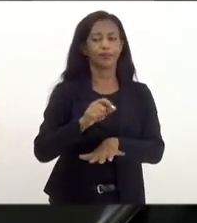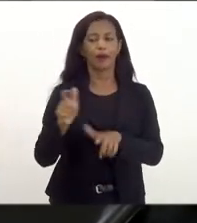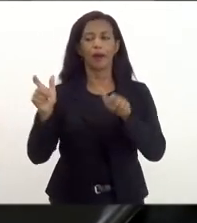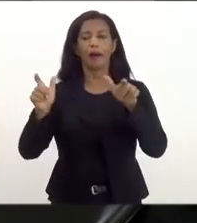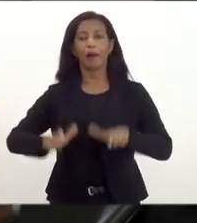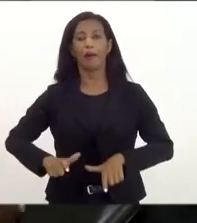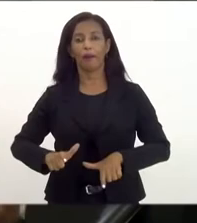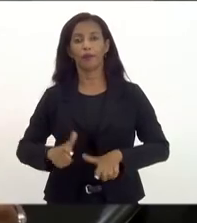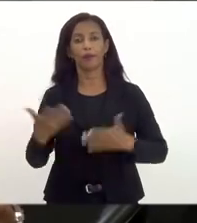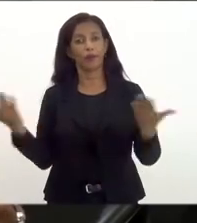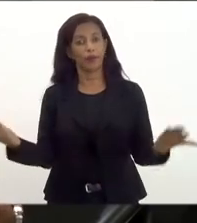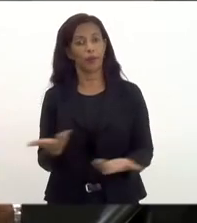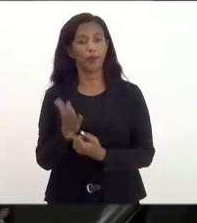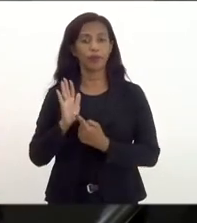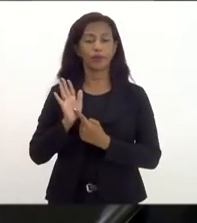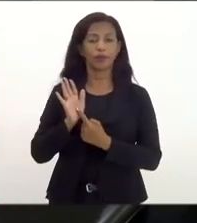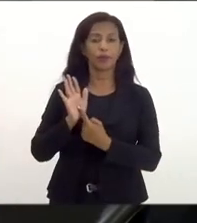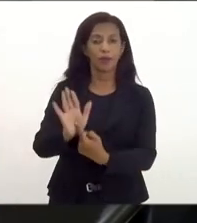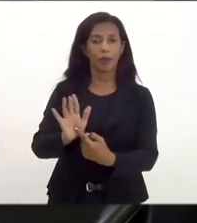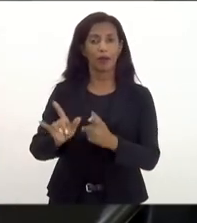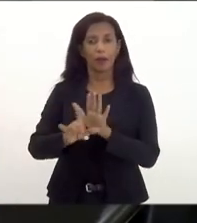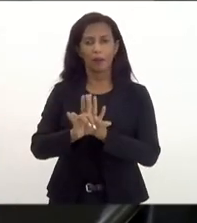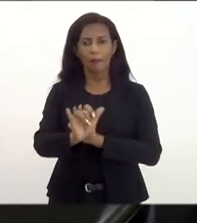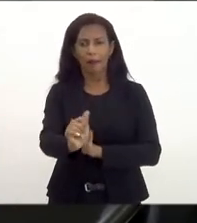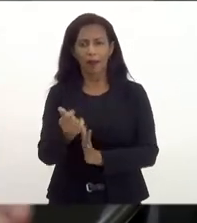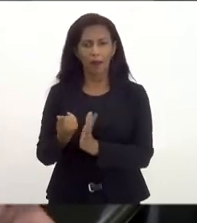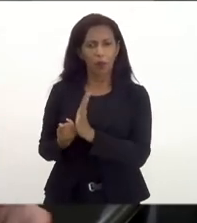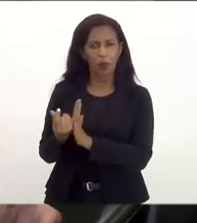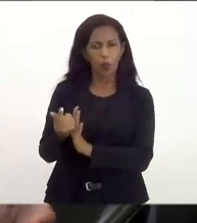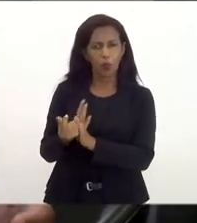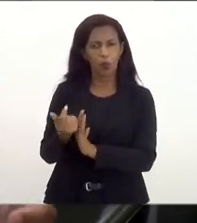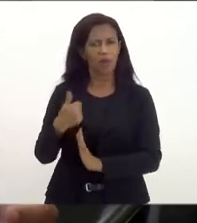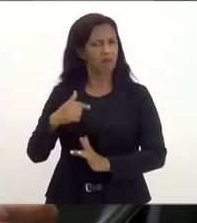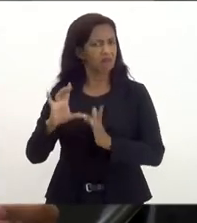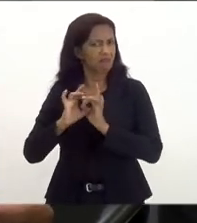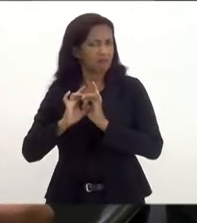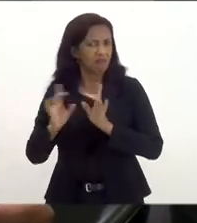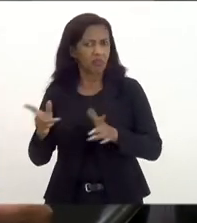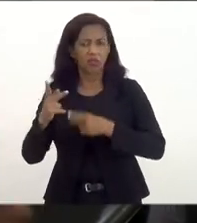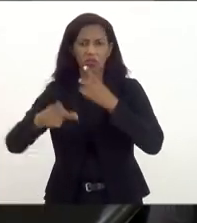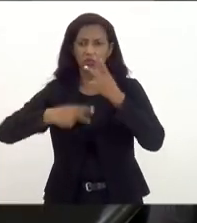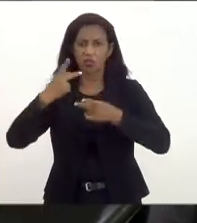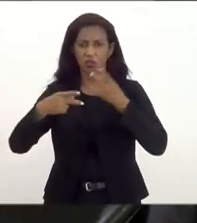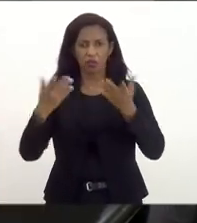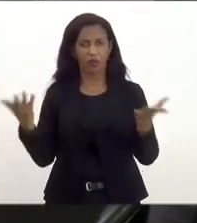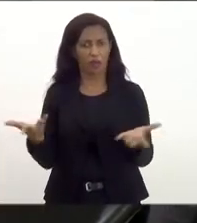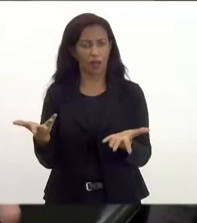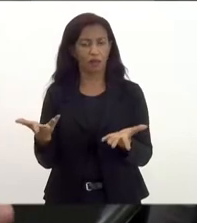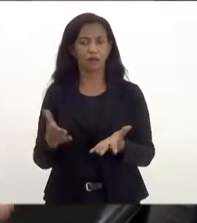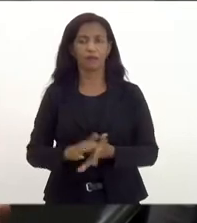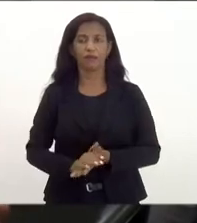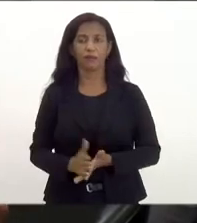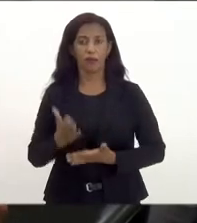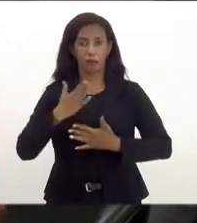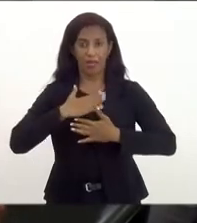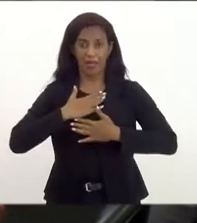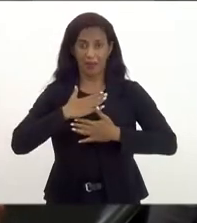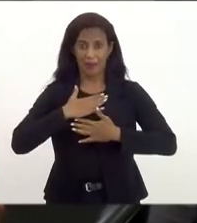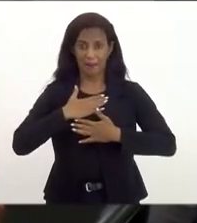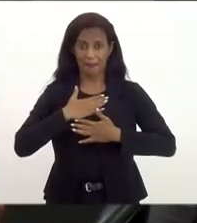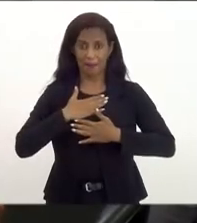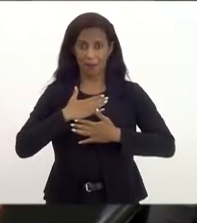hoje se a gente apresenta uma lei orçamentária e eu fico muito à vontade de falar em juntar tudo porque a minha